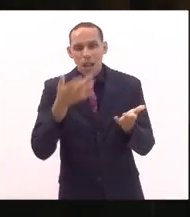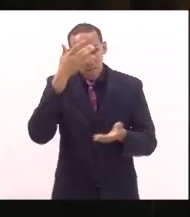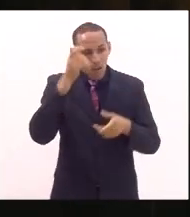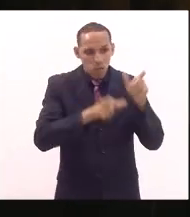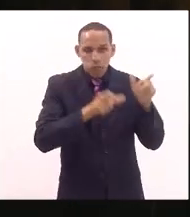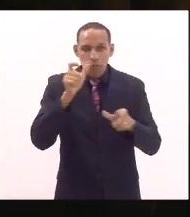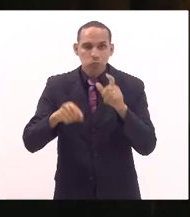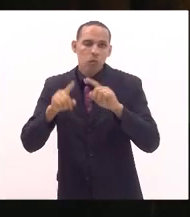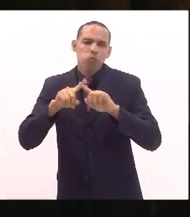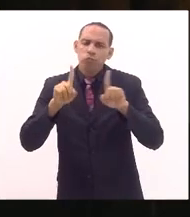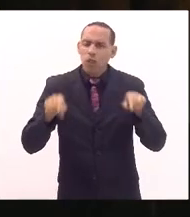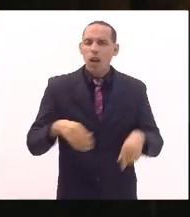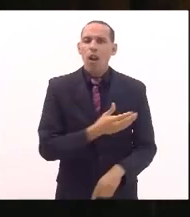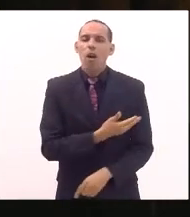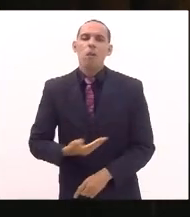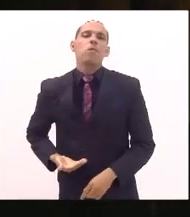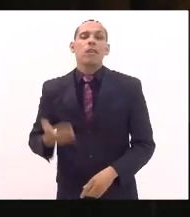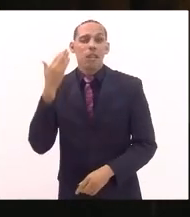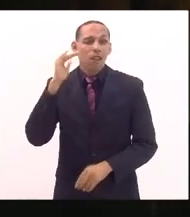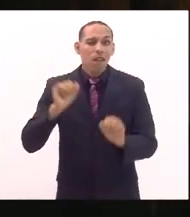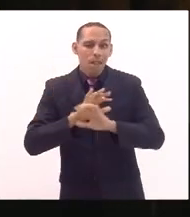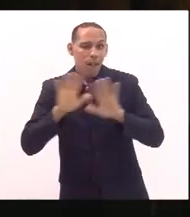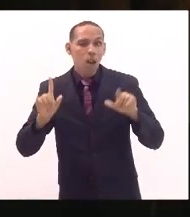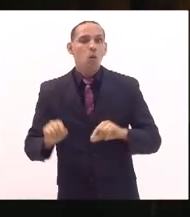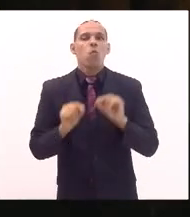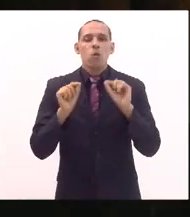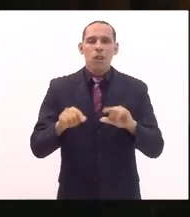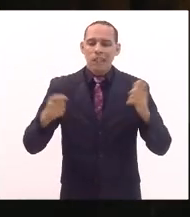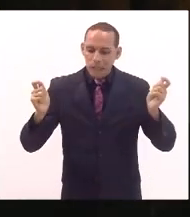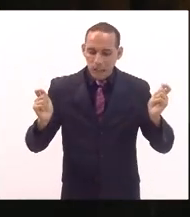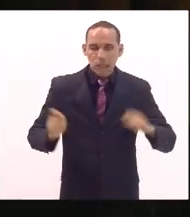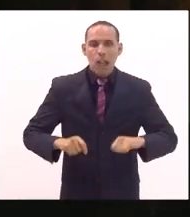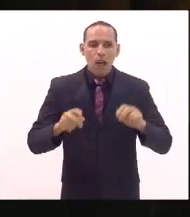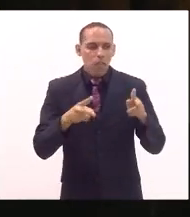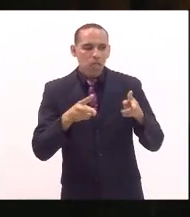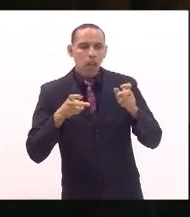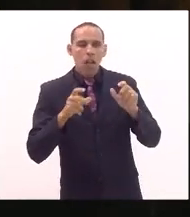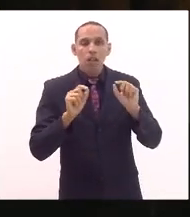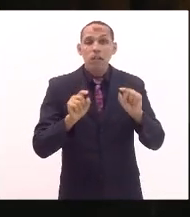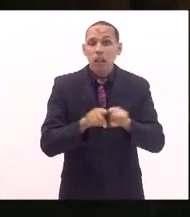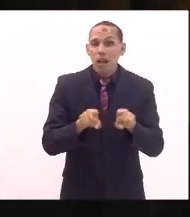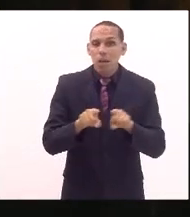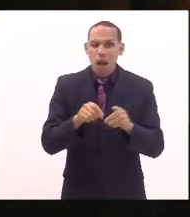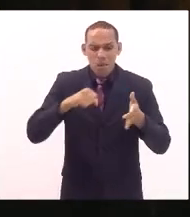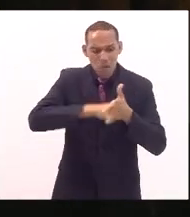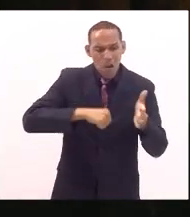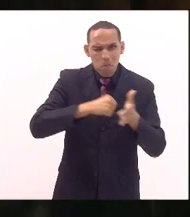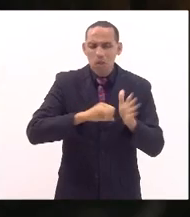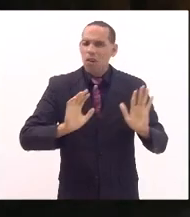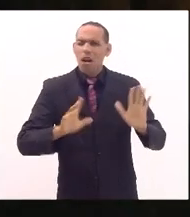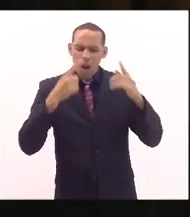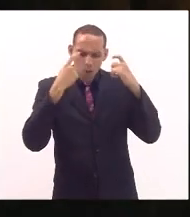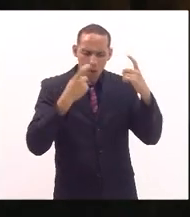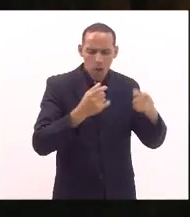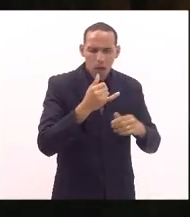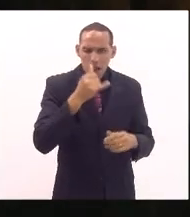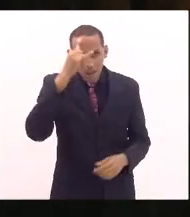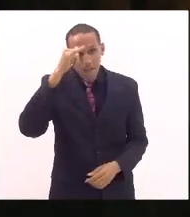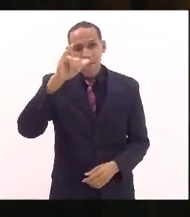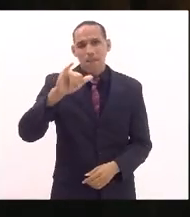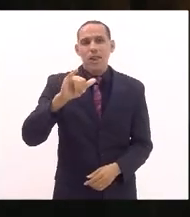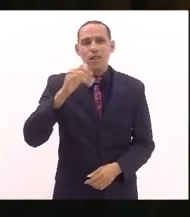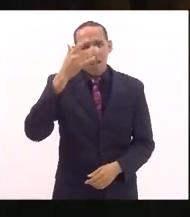servidores públicos e entender a possibilidade de reconhecimento e de não-agressão a população